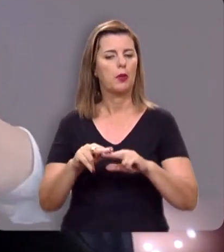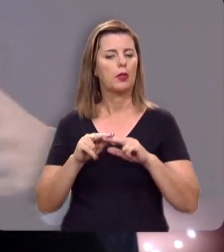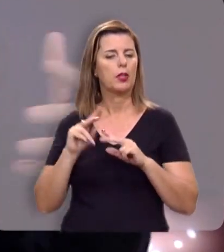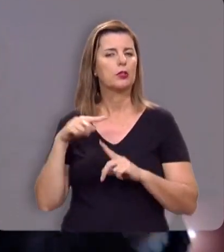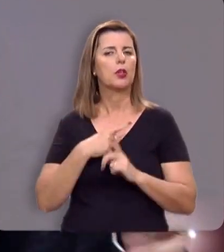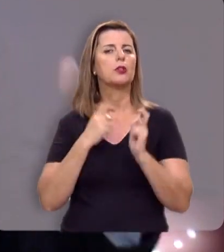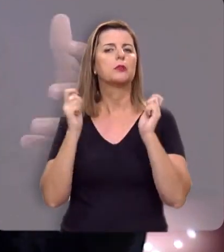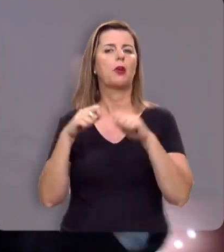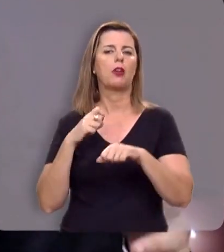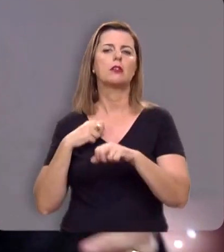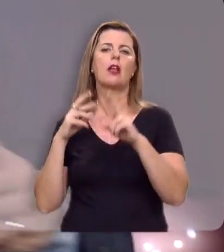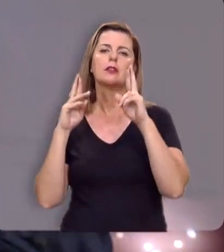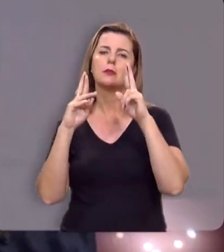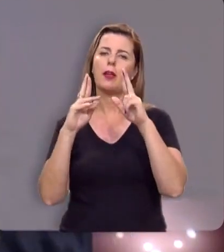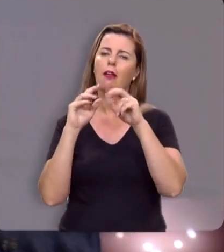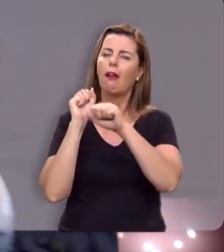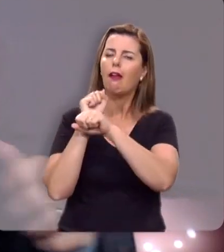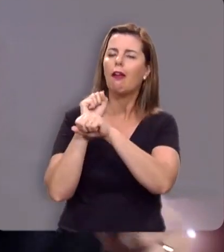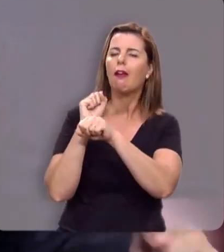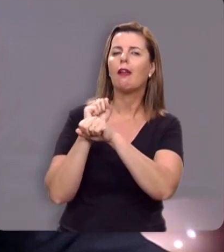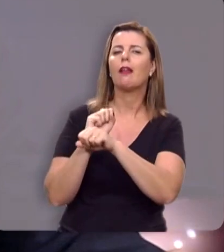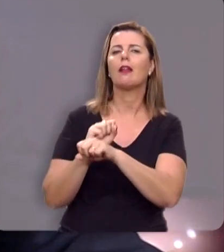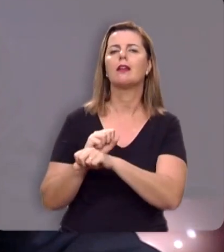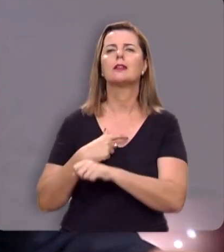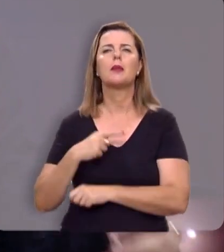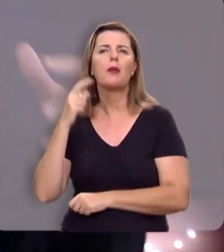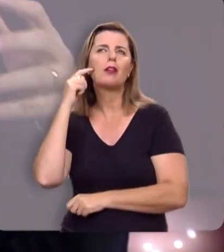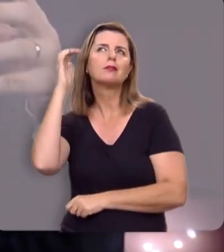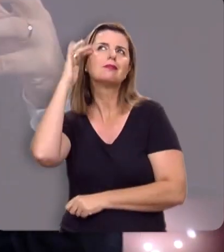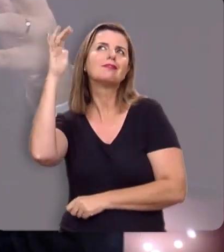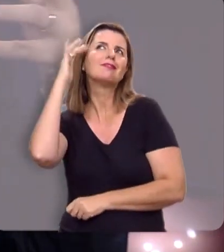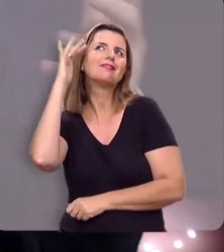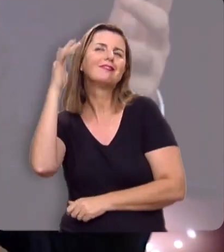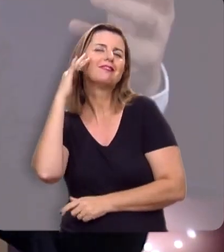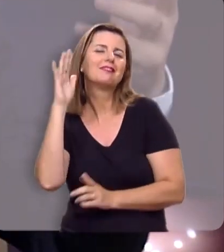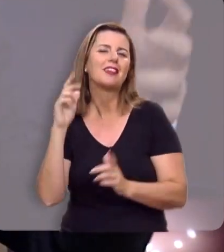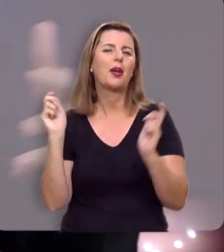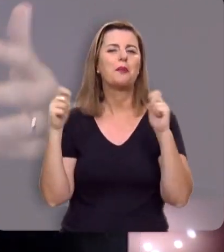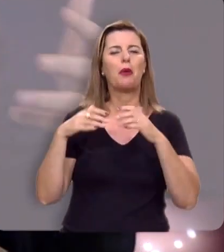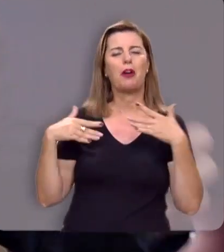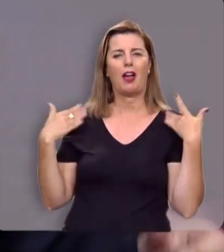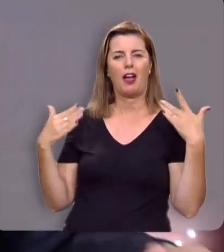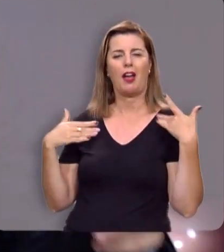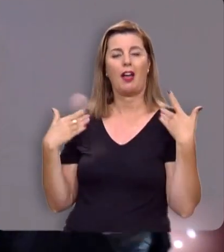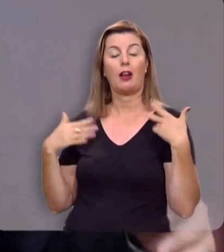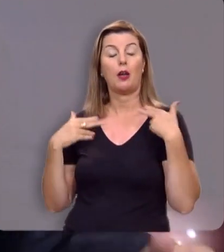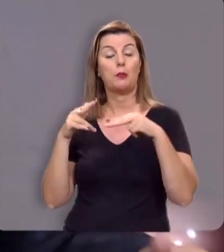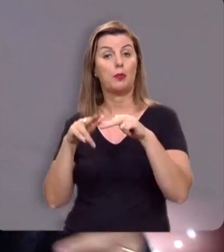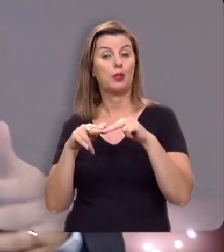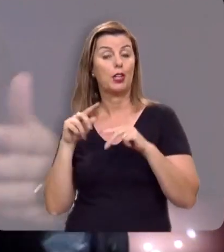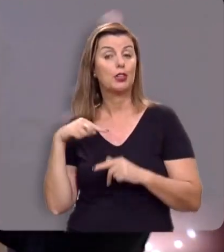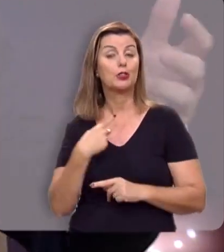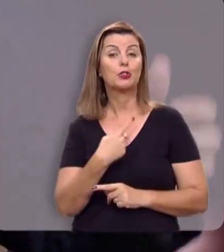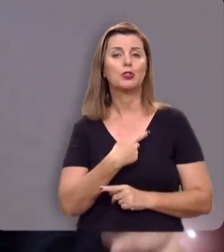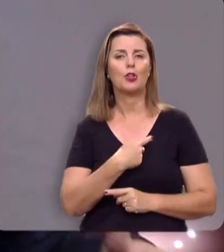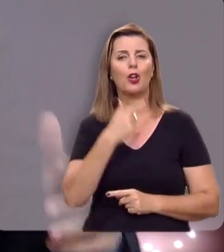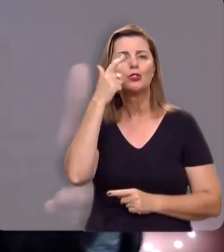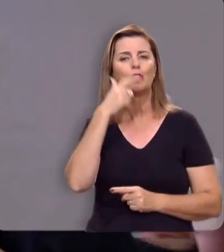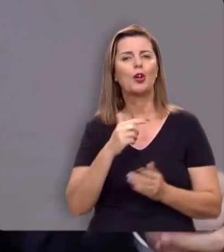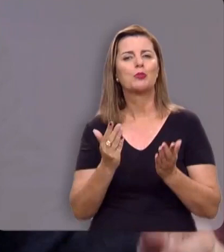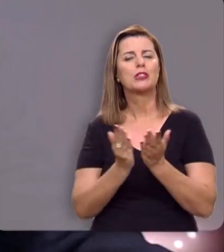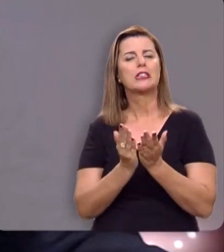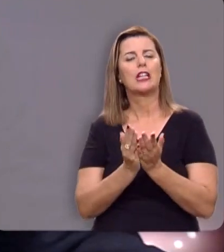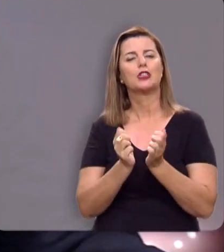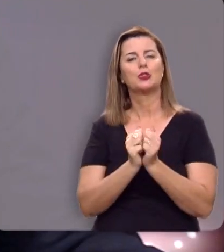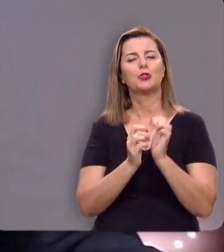nós podemos ter esperança, por isso nós podemos conjecturar, por isso podemos nos alegrar. É por isso que nós, que somos